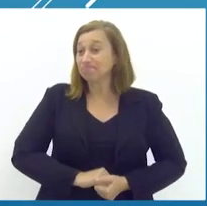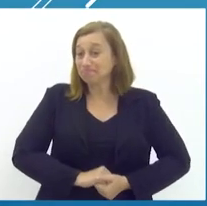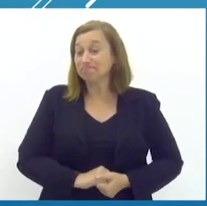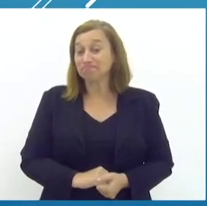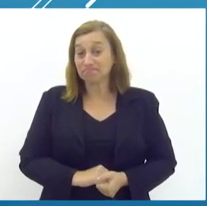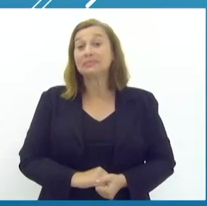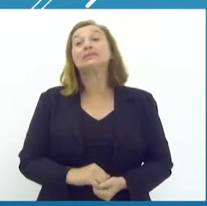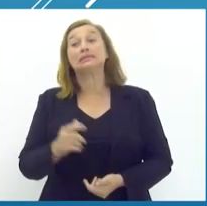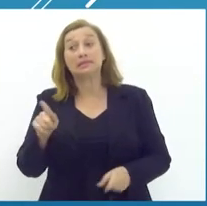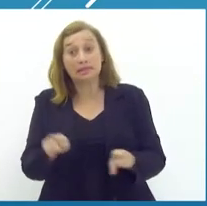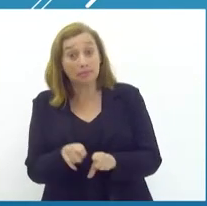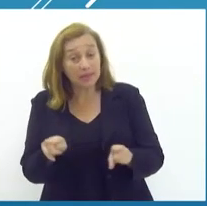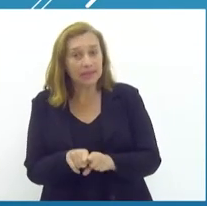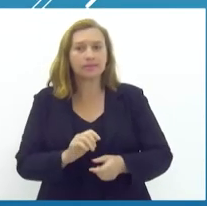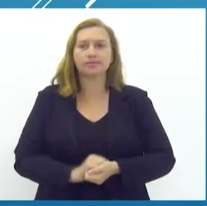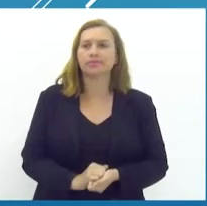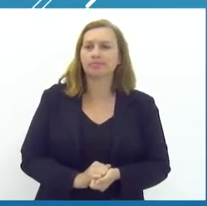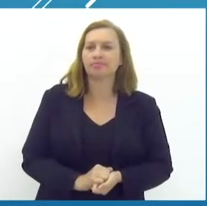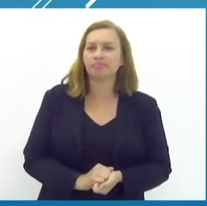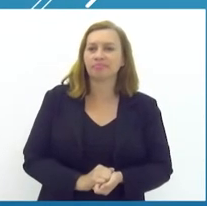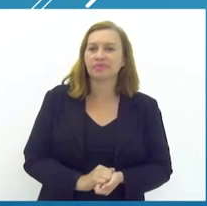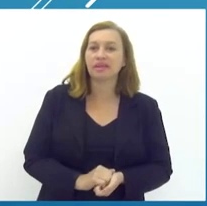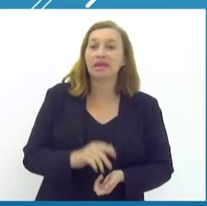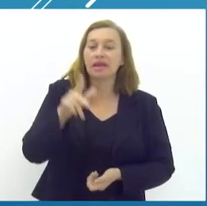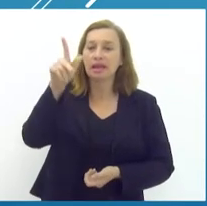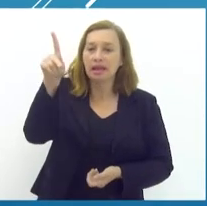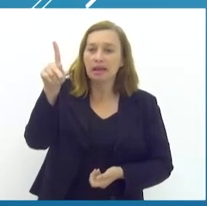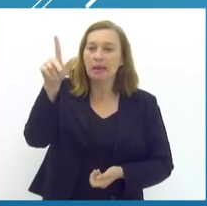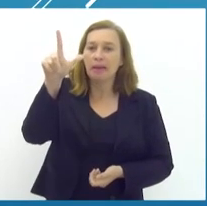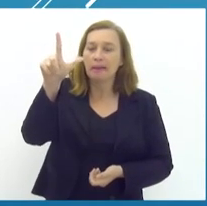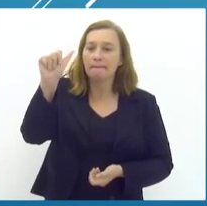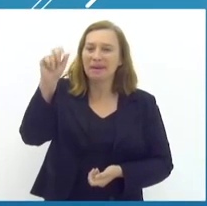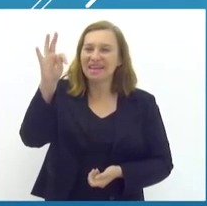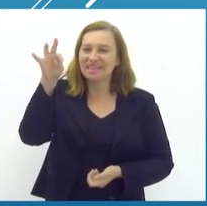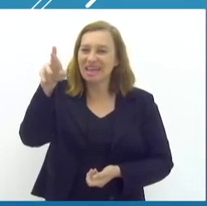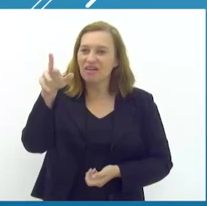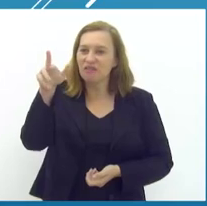Além disso plataformas sucessivamente